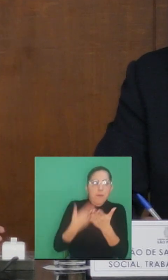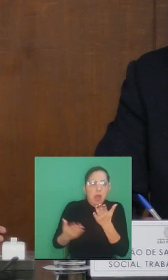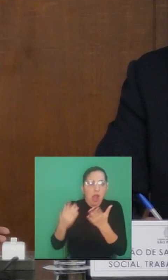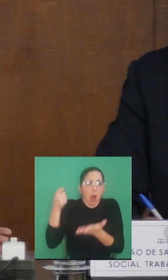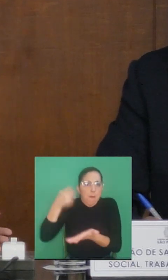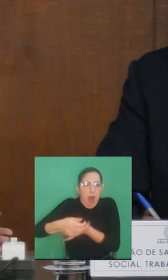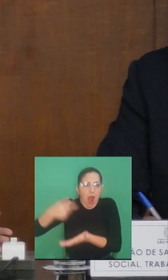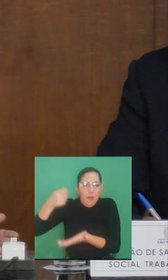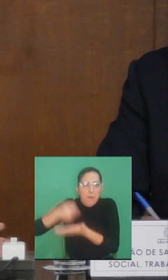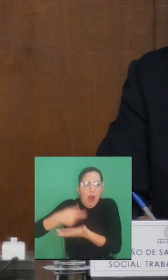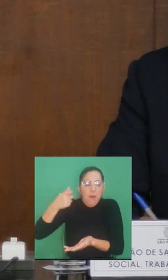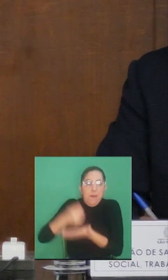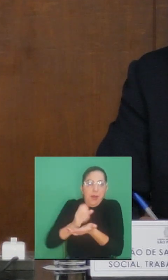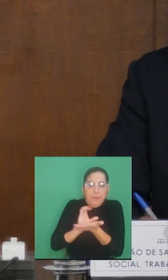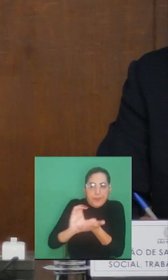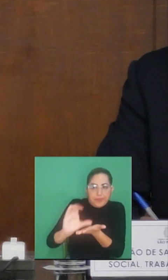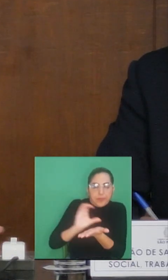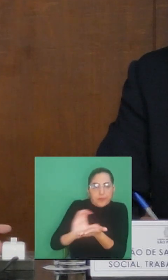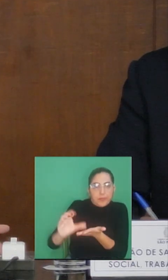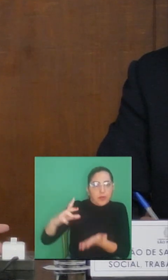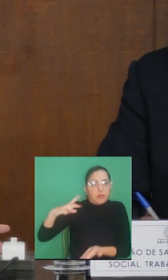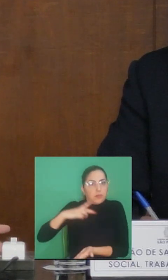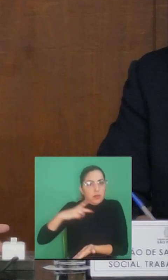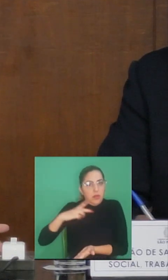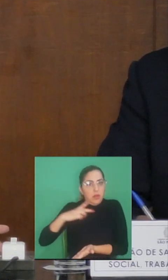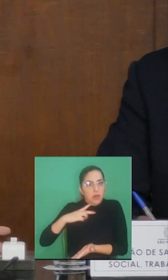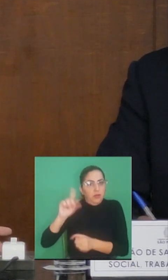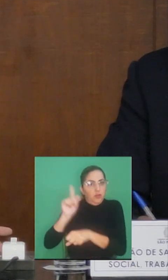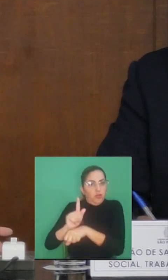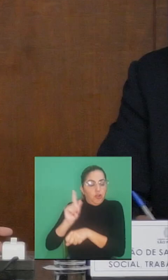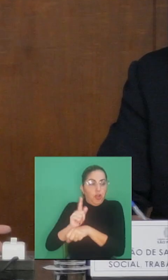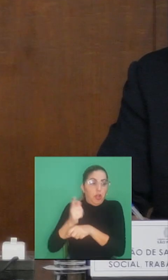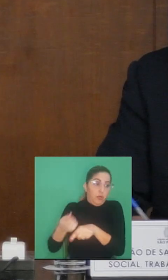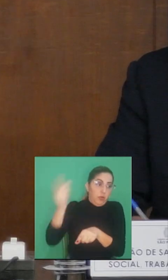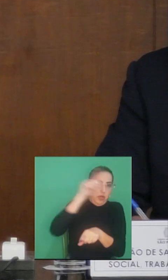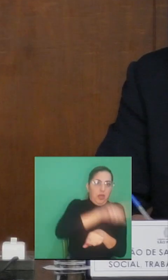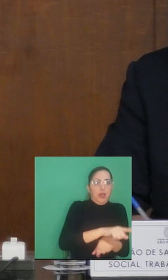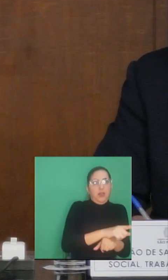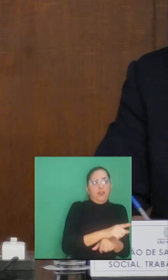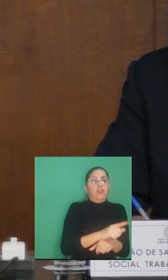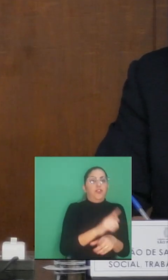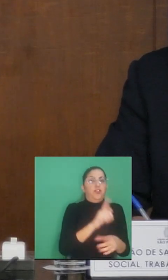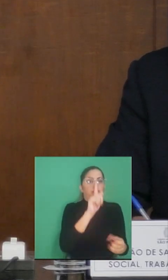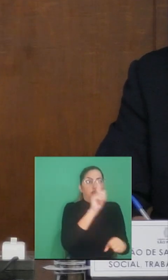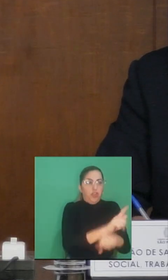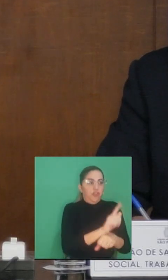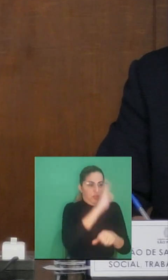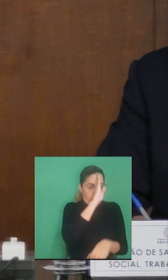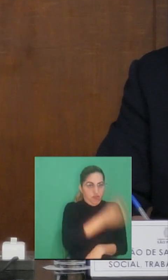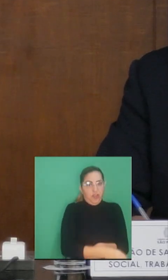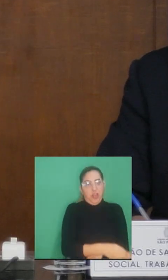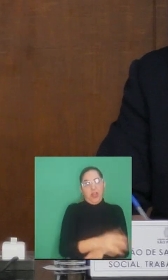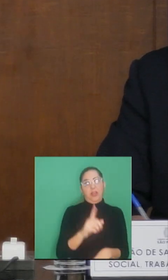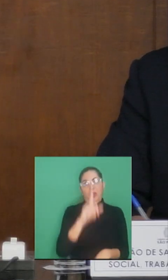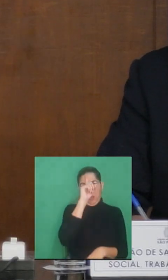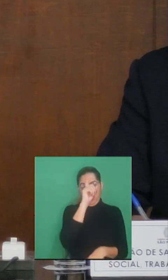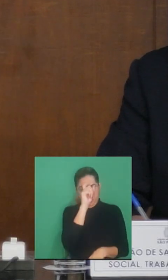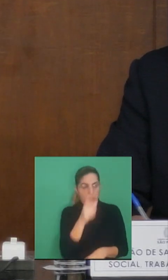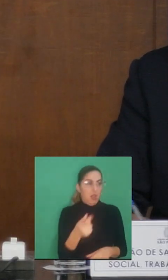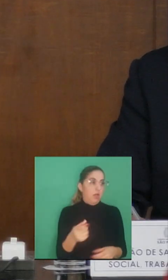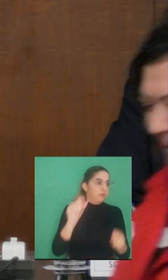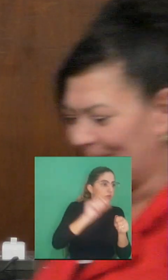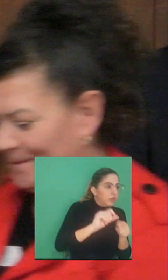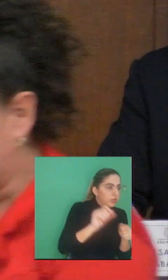repasse para entidades privadas fazendo a gestão do que com gasto com gestão direto do que com hospital que é direito diretamente do que acontece quer dizer diretamente